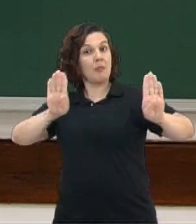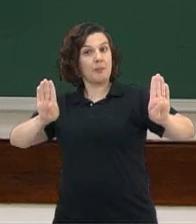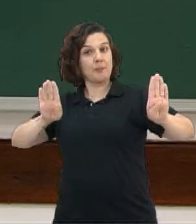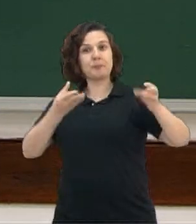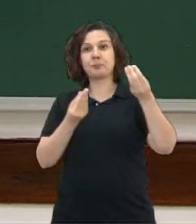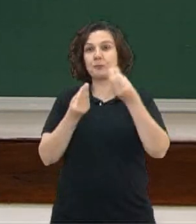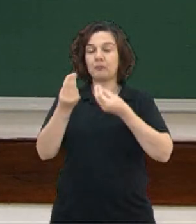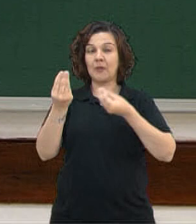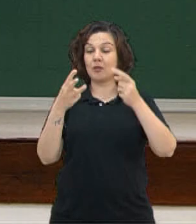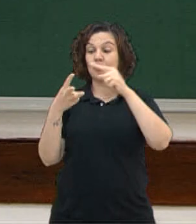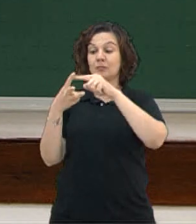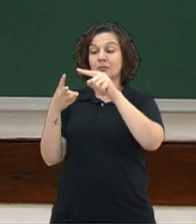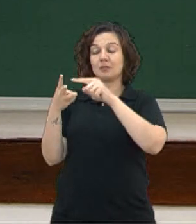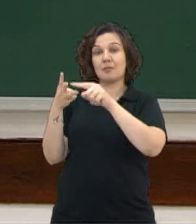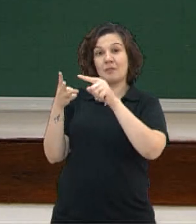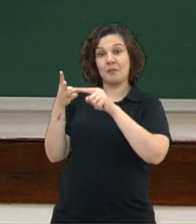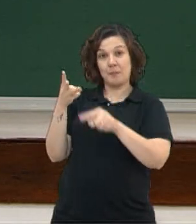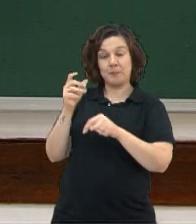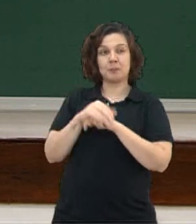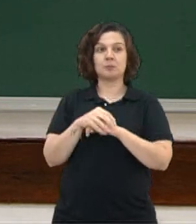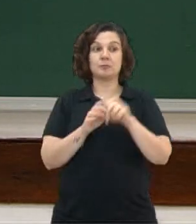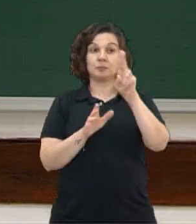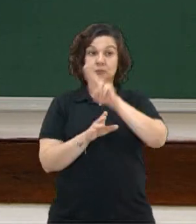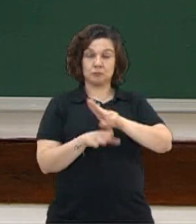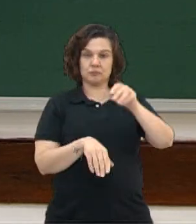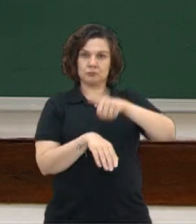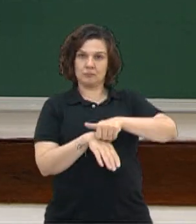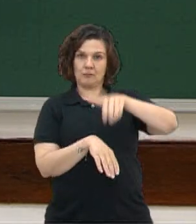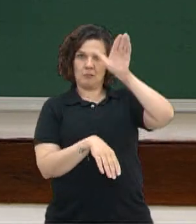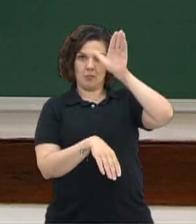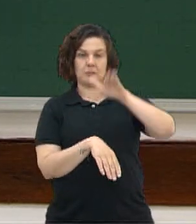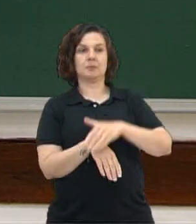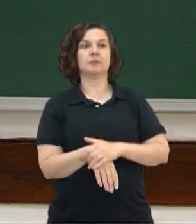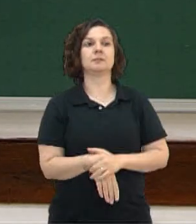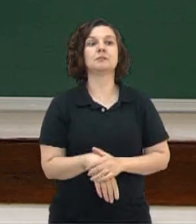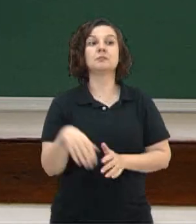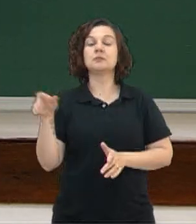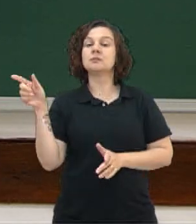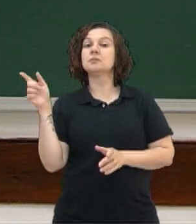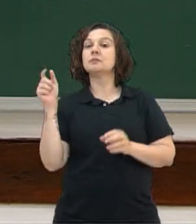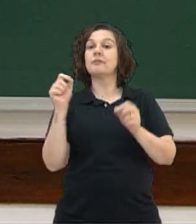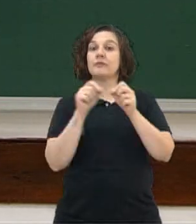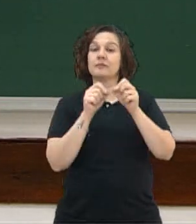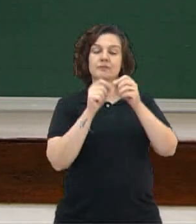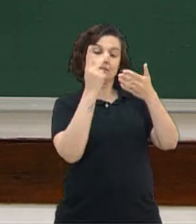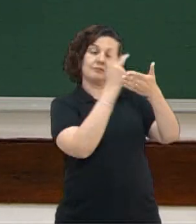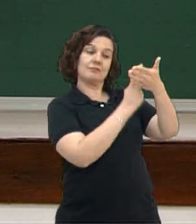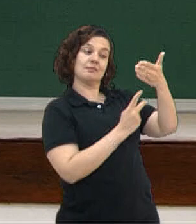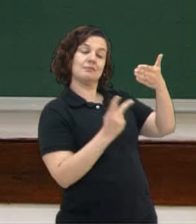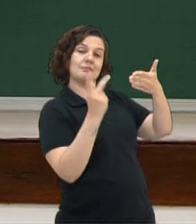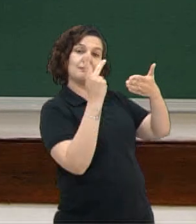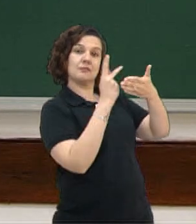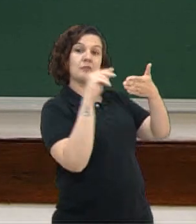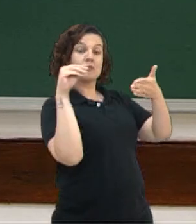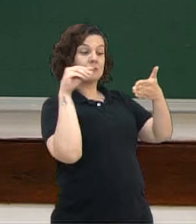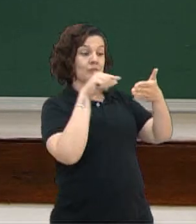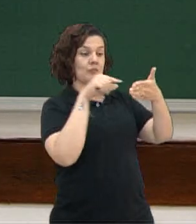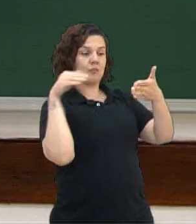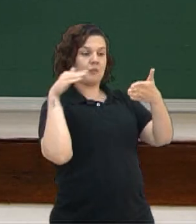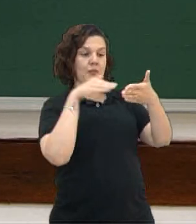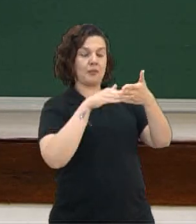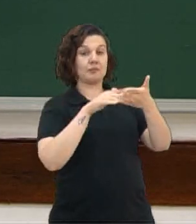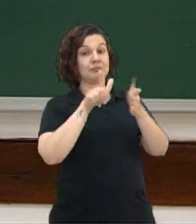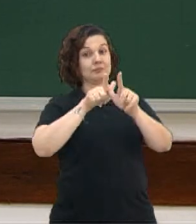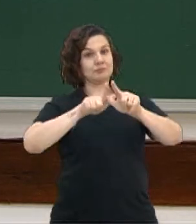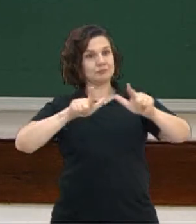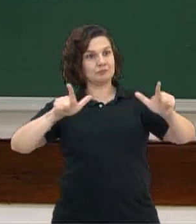E aí nós temos 3 técnicas que são as mais utilizadas para a projeção da superfície terrestre em uma